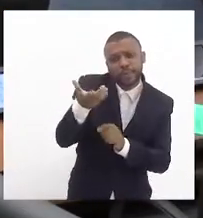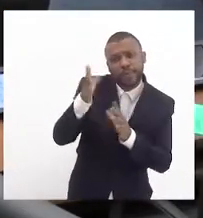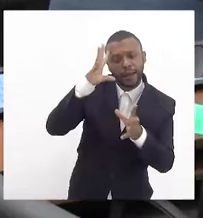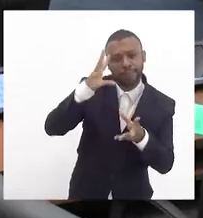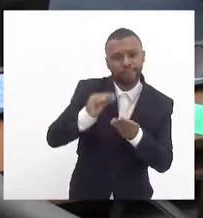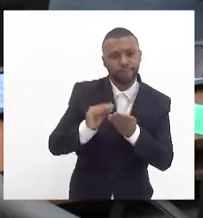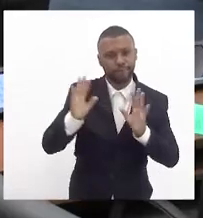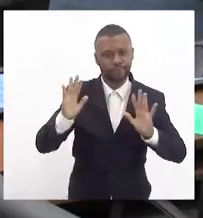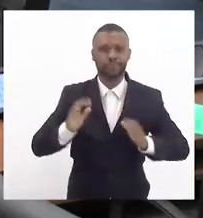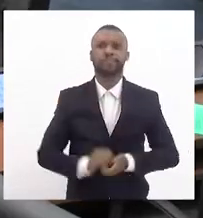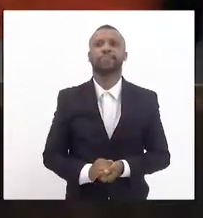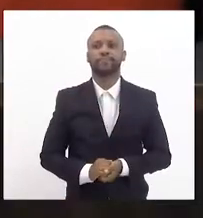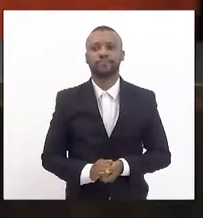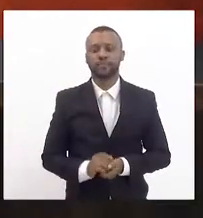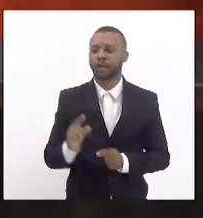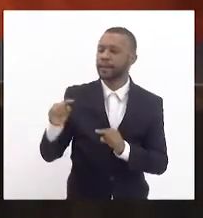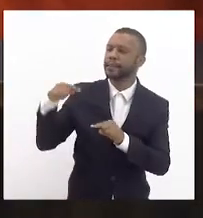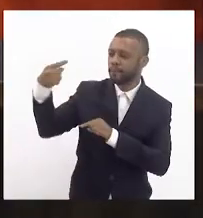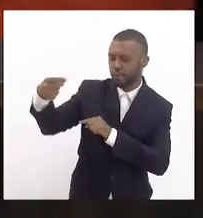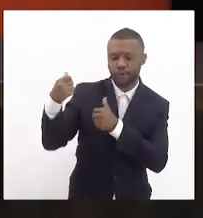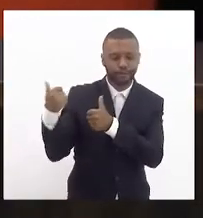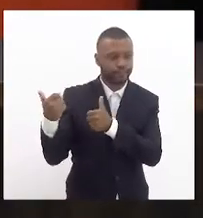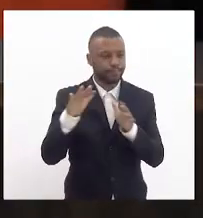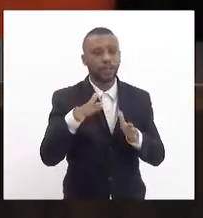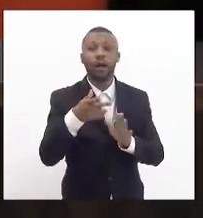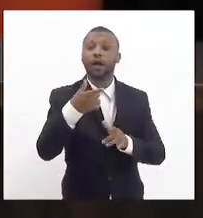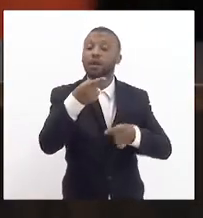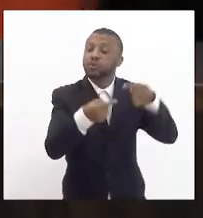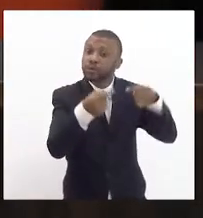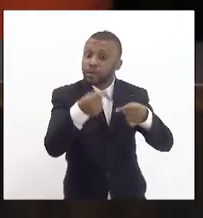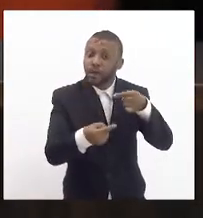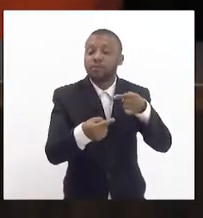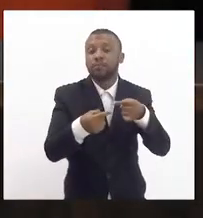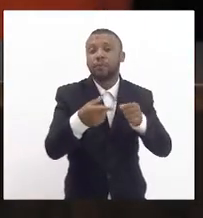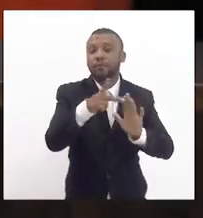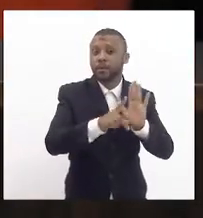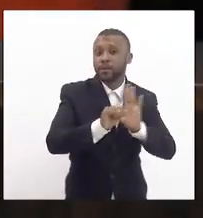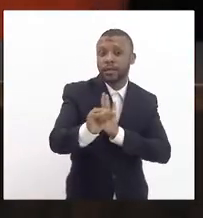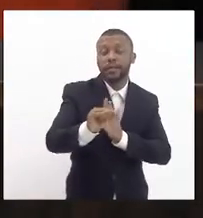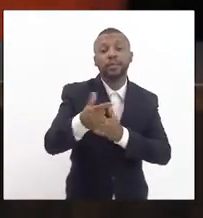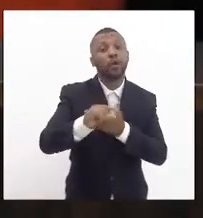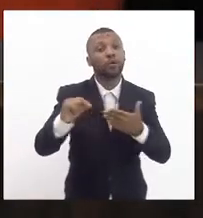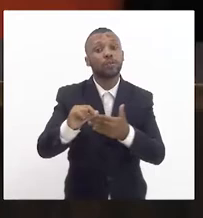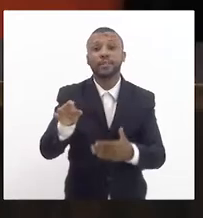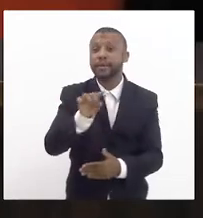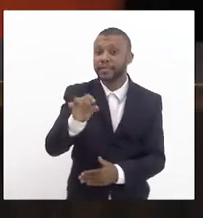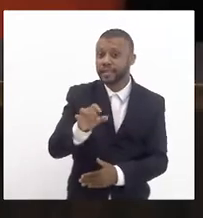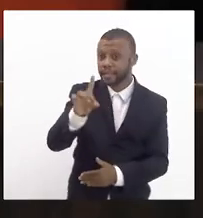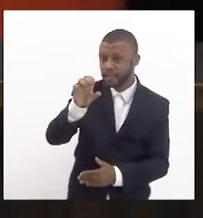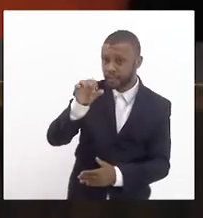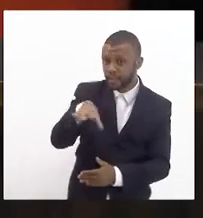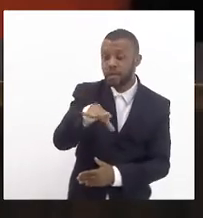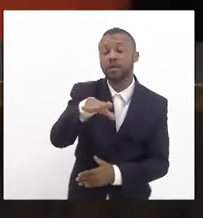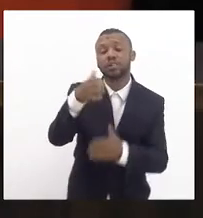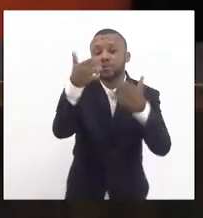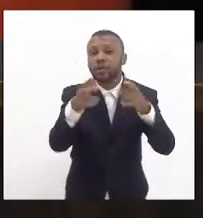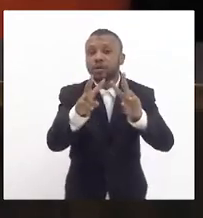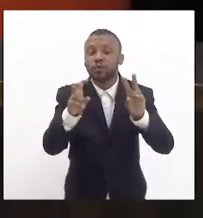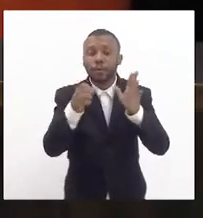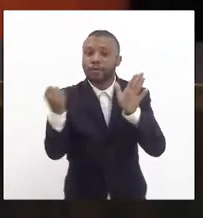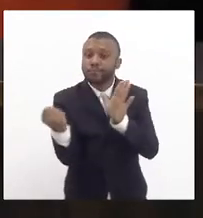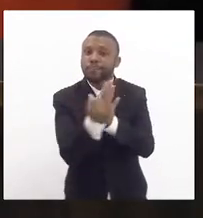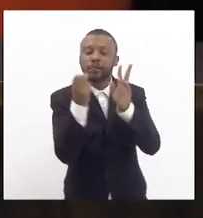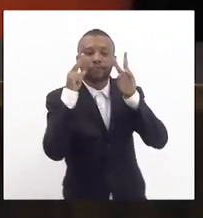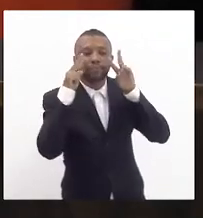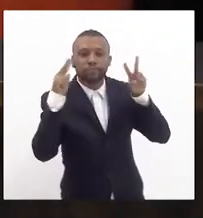tarde. Tá. Em segunda discussão, projeto de lei 3525 de 17, autoria da deputada Zeidan, que dispõe sobre o tombamento por interesse histórico